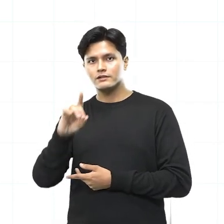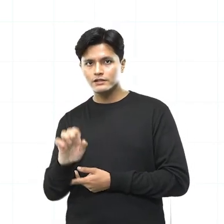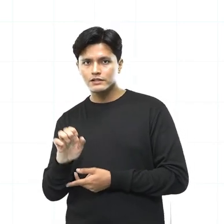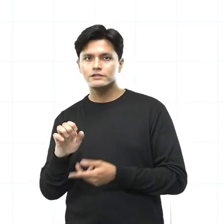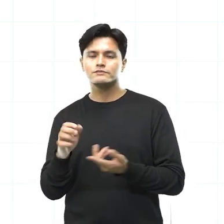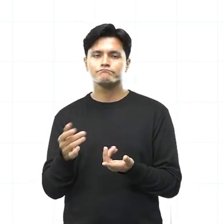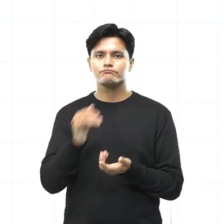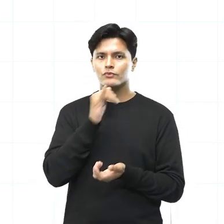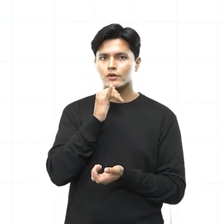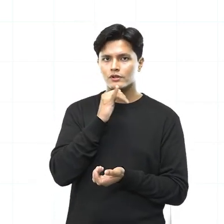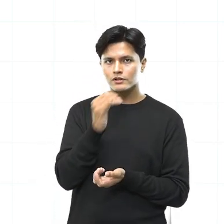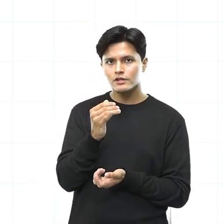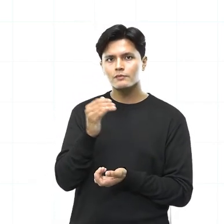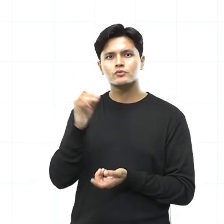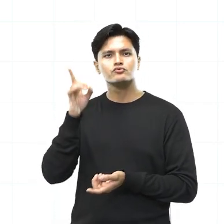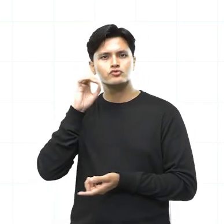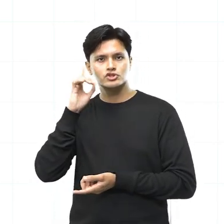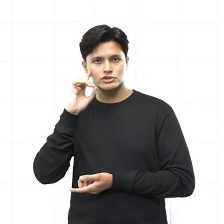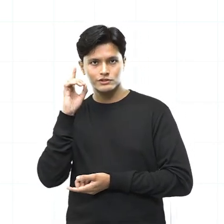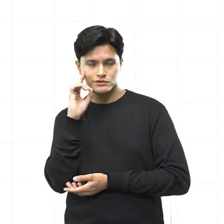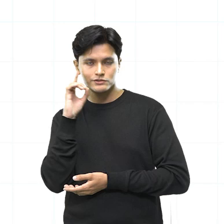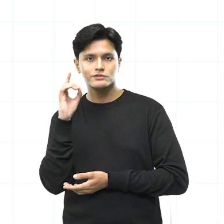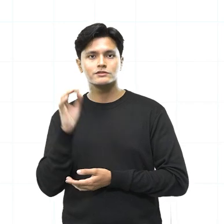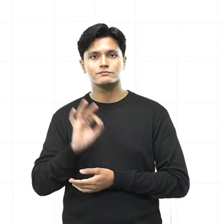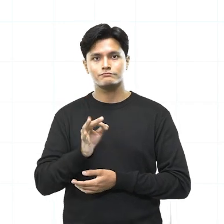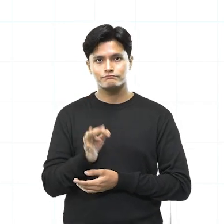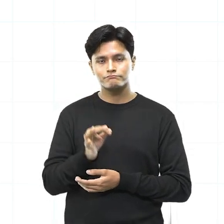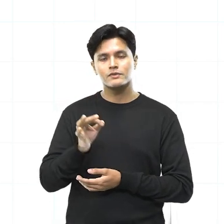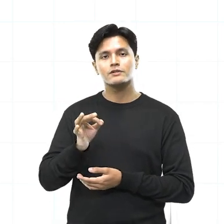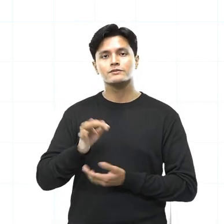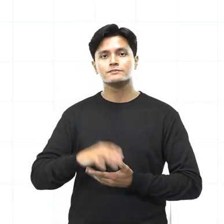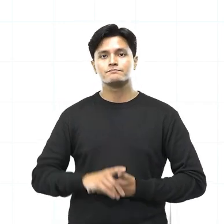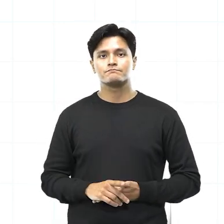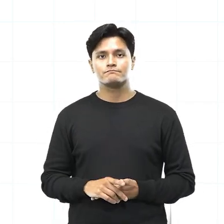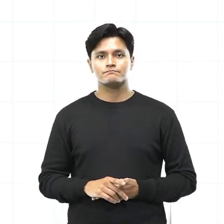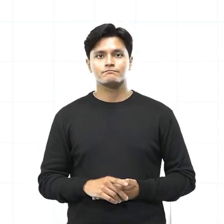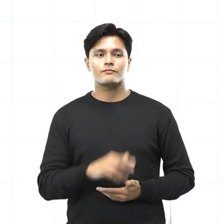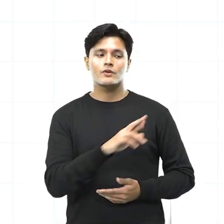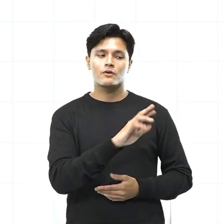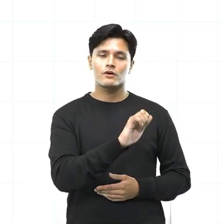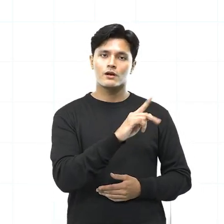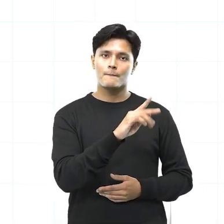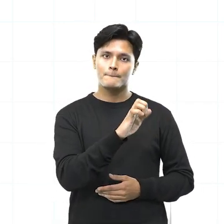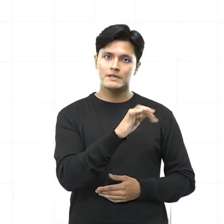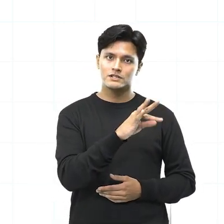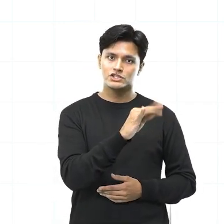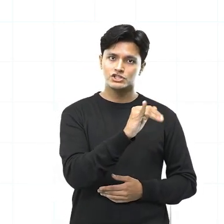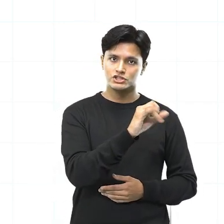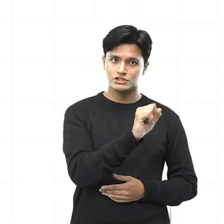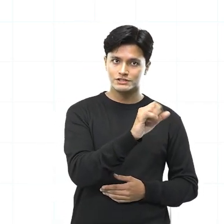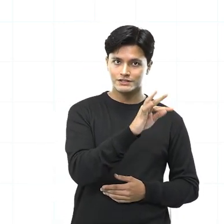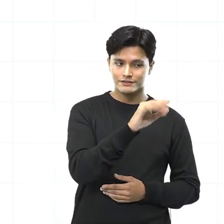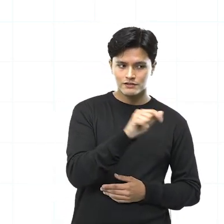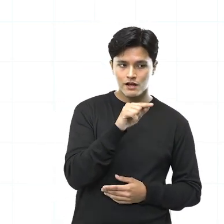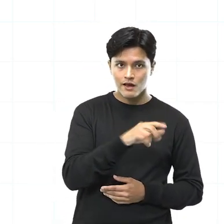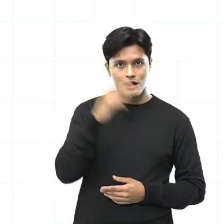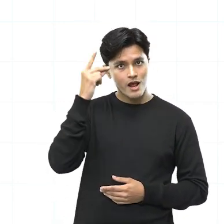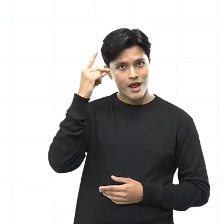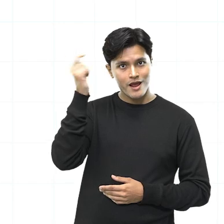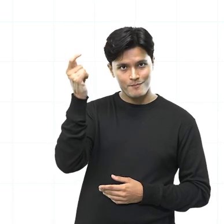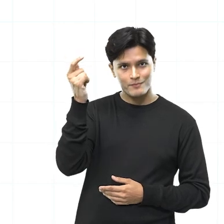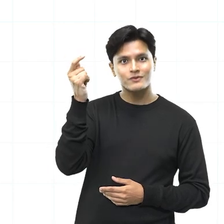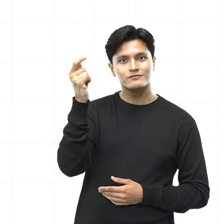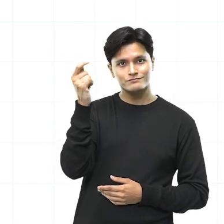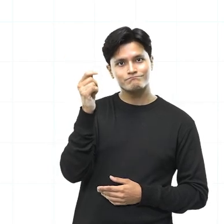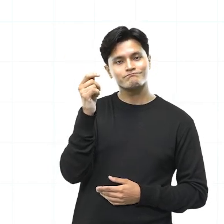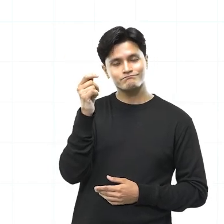dia, né? Do trivial ali, tá? Da rotina. Já o repentista é muito no improviso, né?